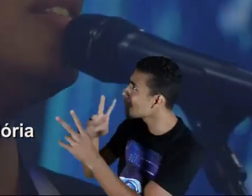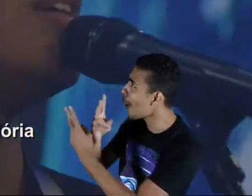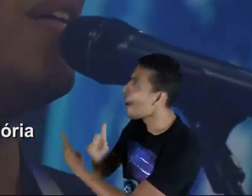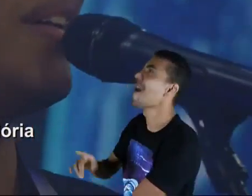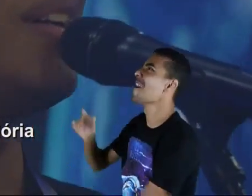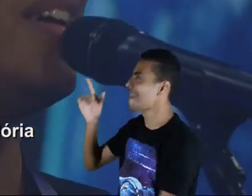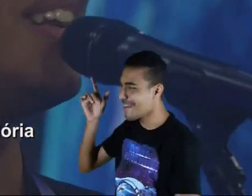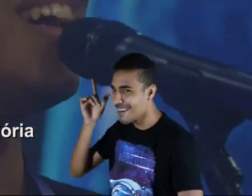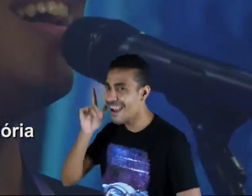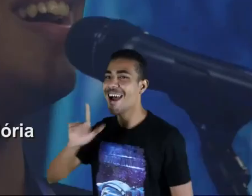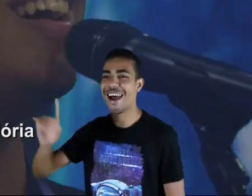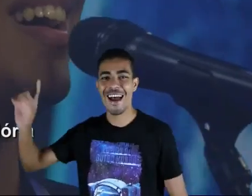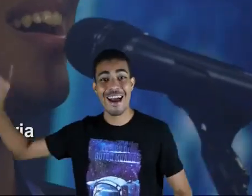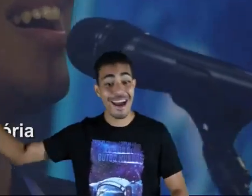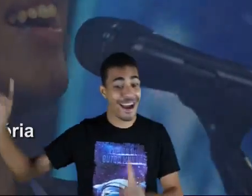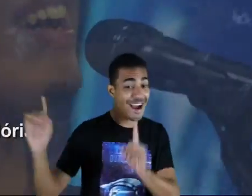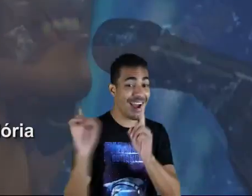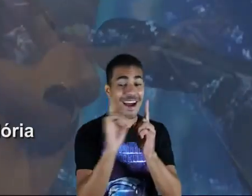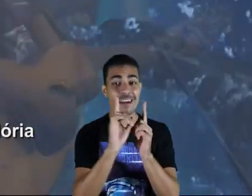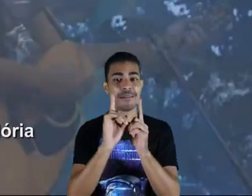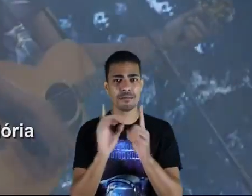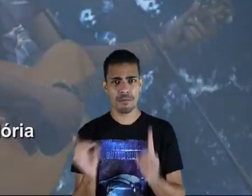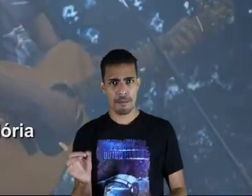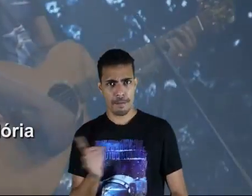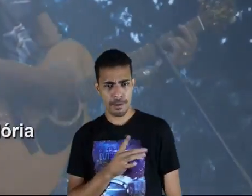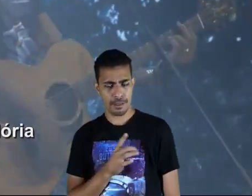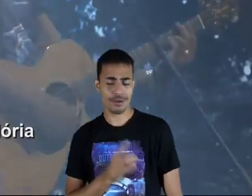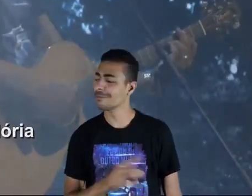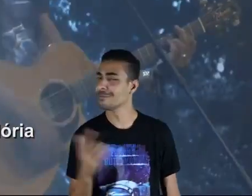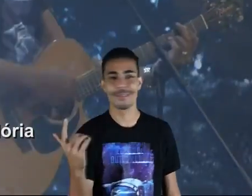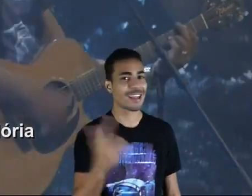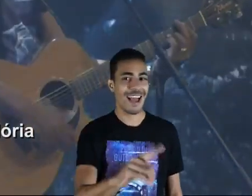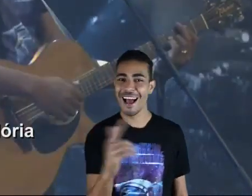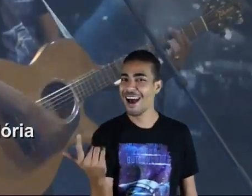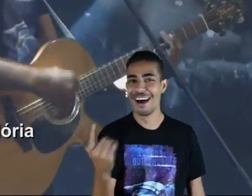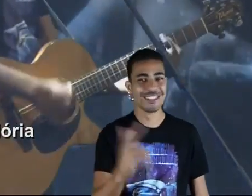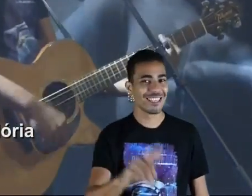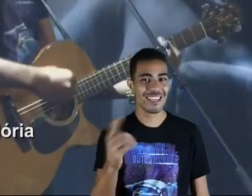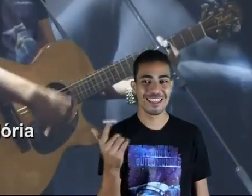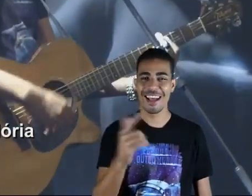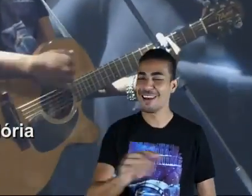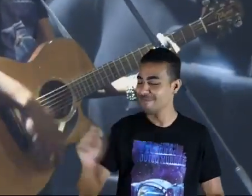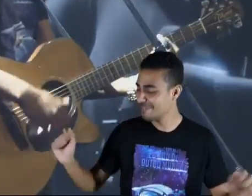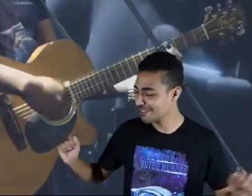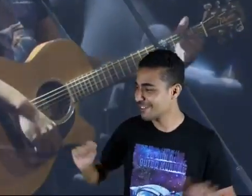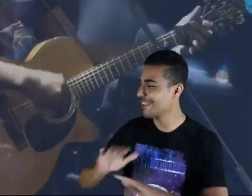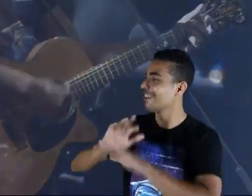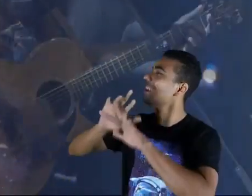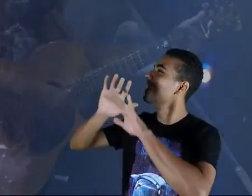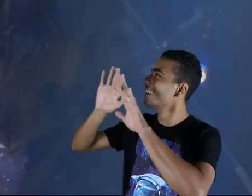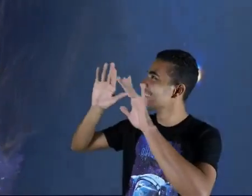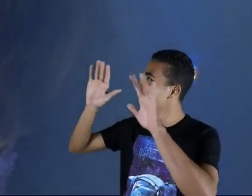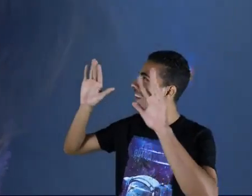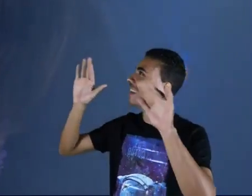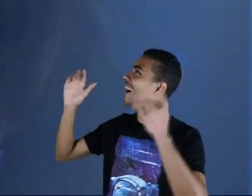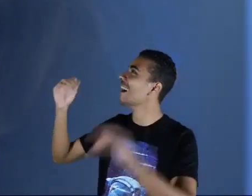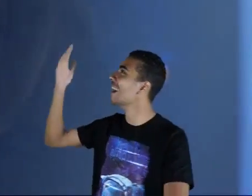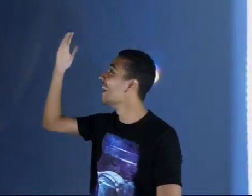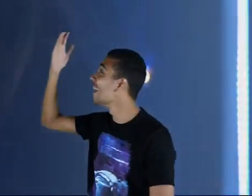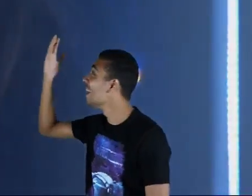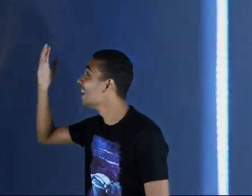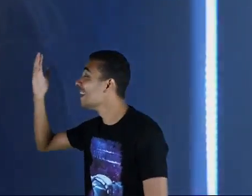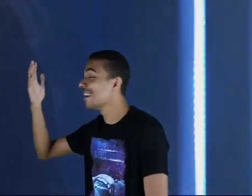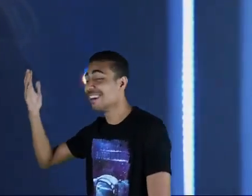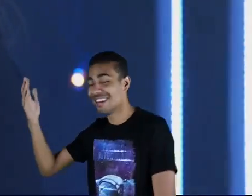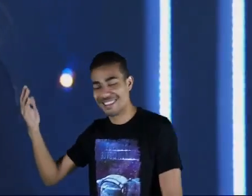a vitória. Sem temor, a ti damos glória.